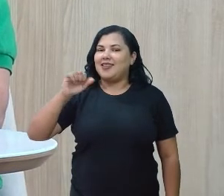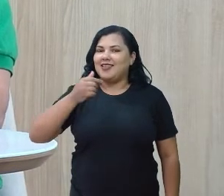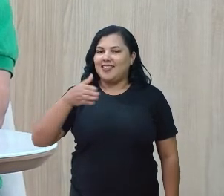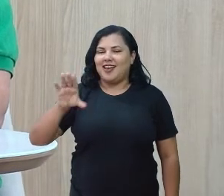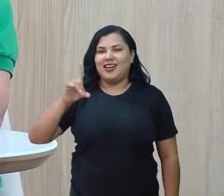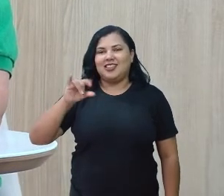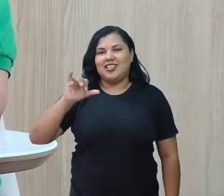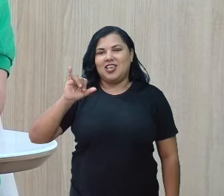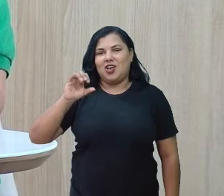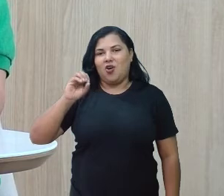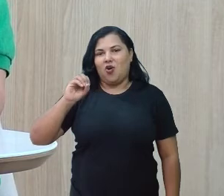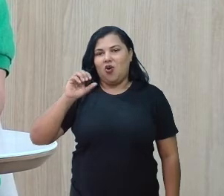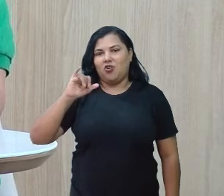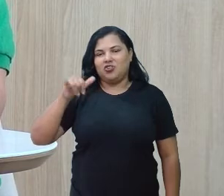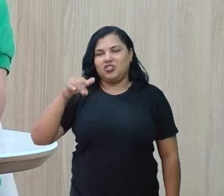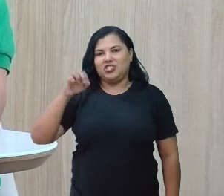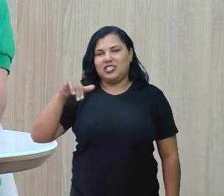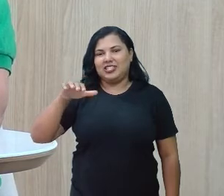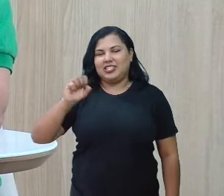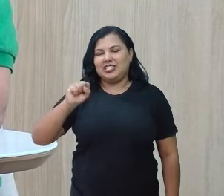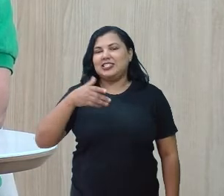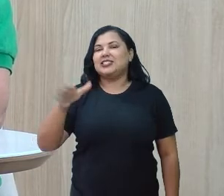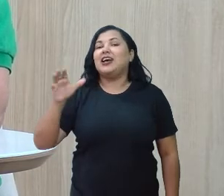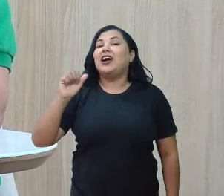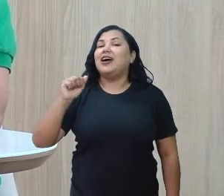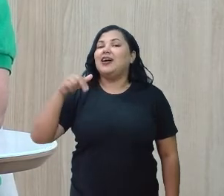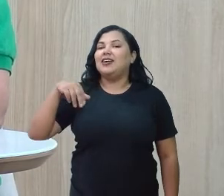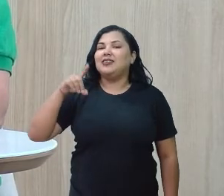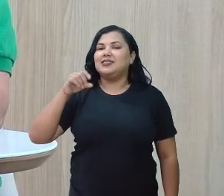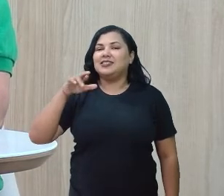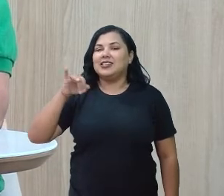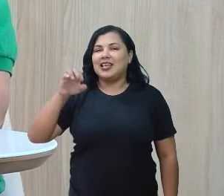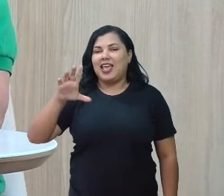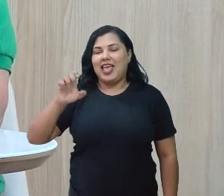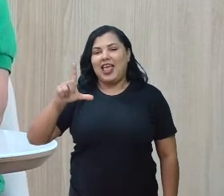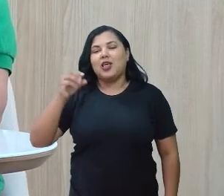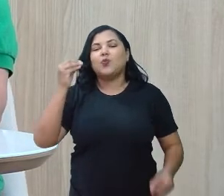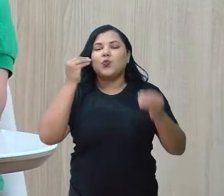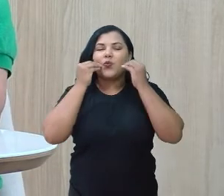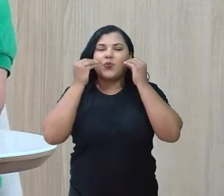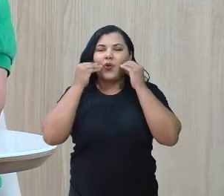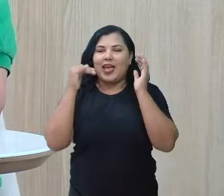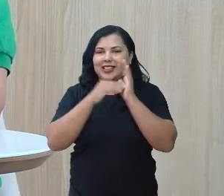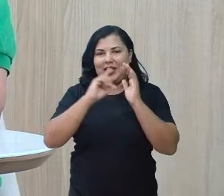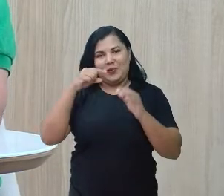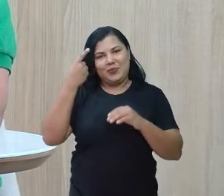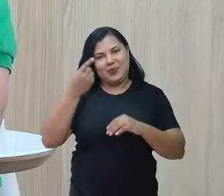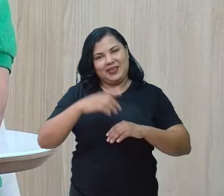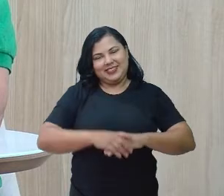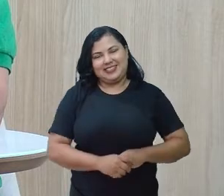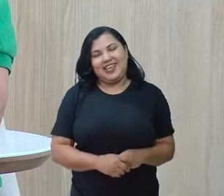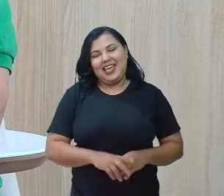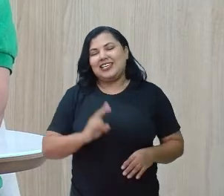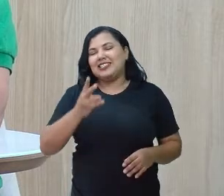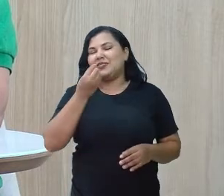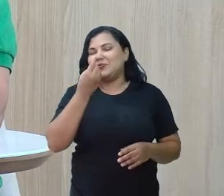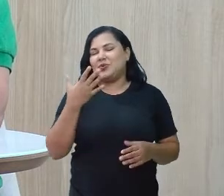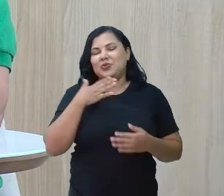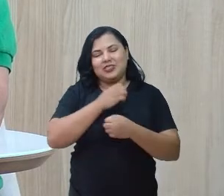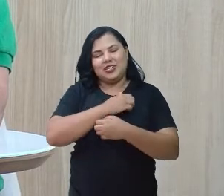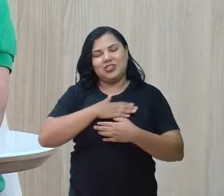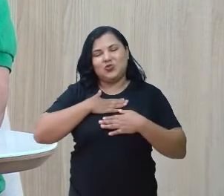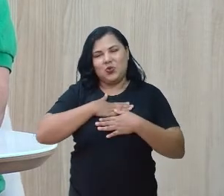interagindo aqui no chat, Andriele. Então, um beijão para vocês. E até a próxima, pessoal. É sempre bom estar